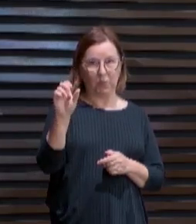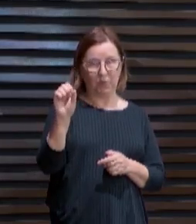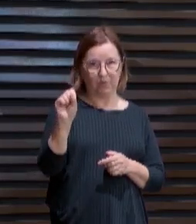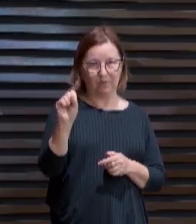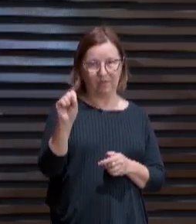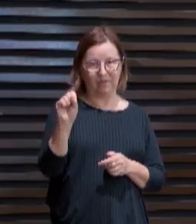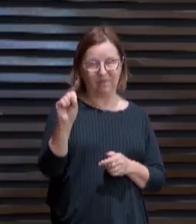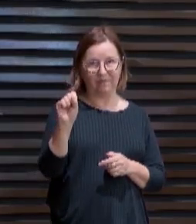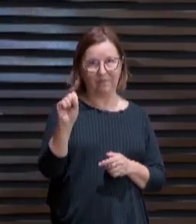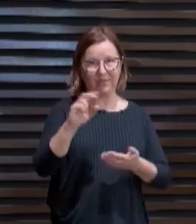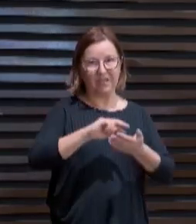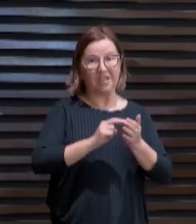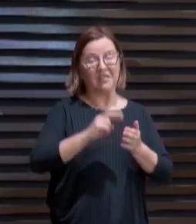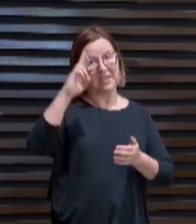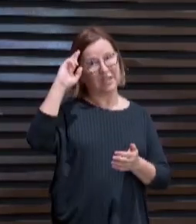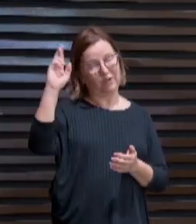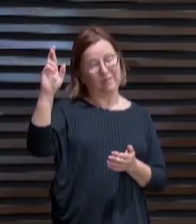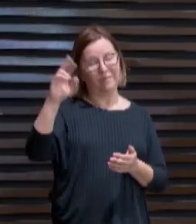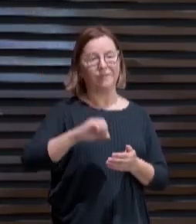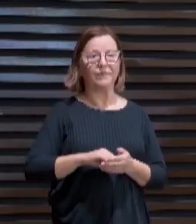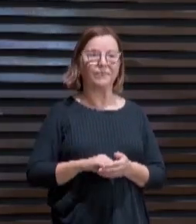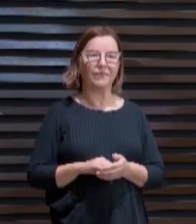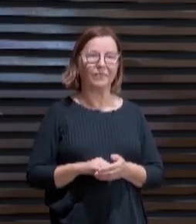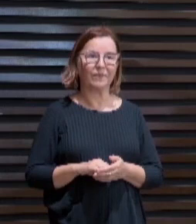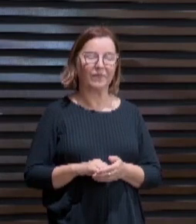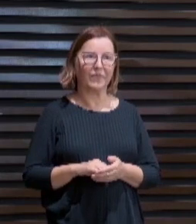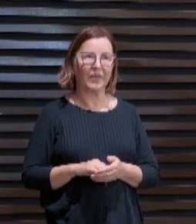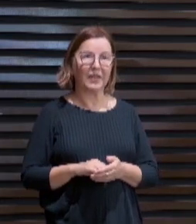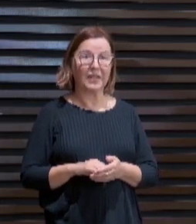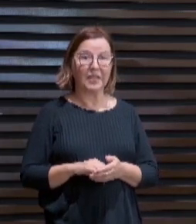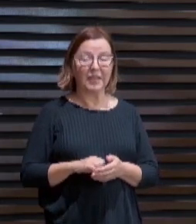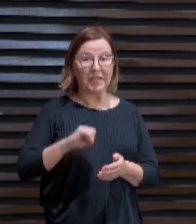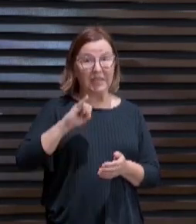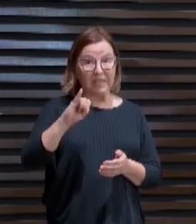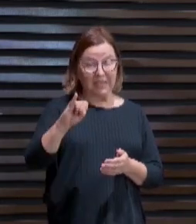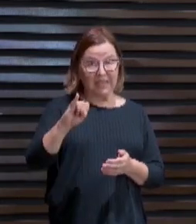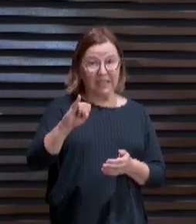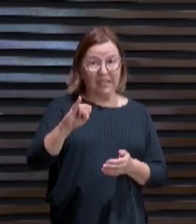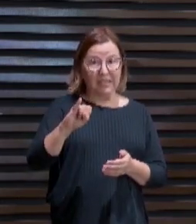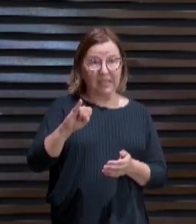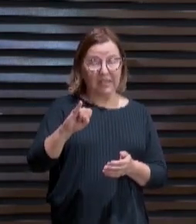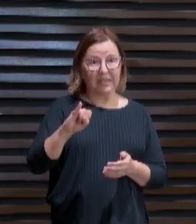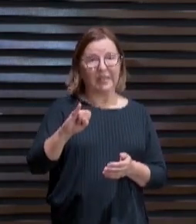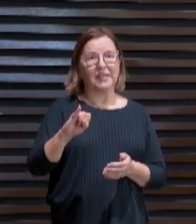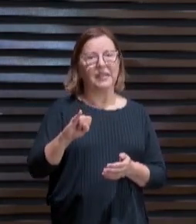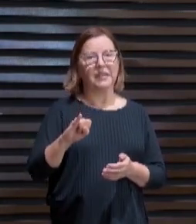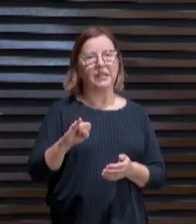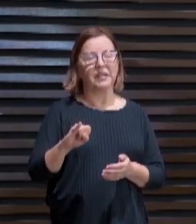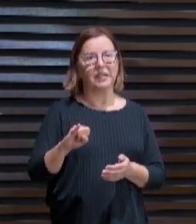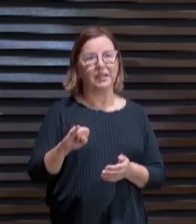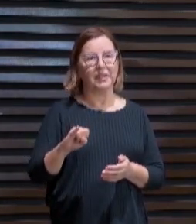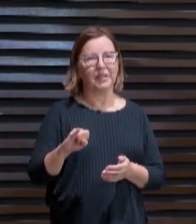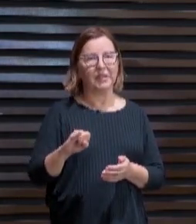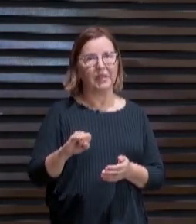ao serem inquiridos pelos os guardas romanos, se eles simplesmente disserem assim, César é Kyrios, eles se livrariam